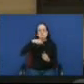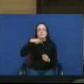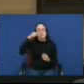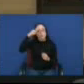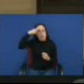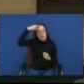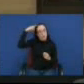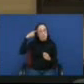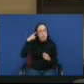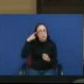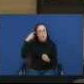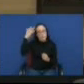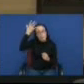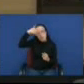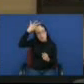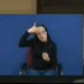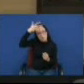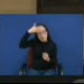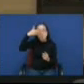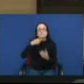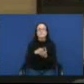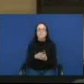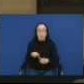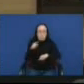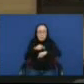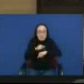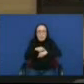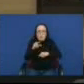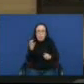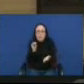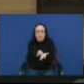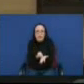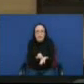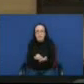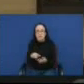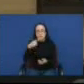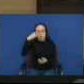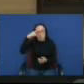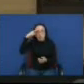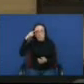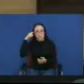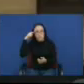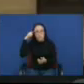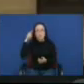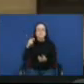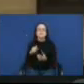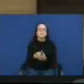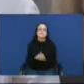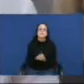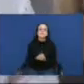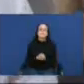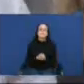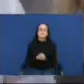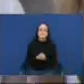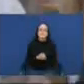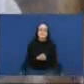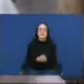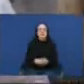Tanque. No tempo que nos resta, com a palavra, o vereador Júlio. Senhor presidente, nobres pares, público presente, eu gostaria só de